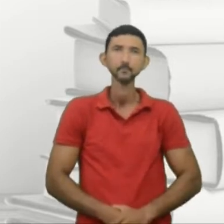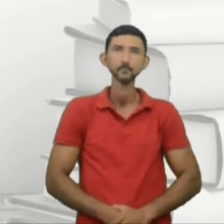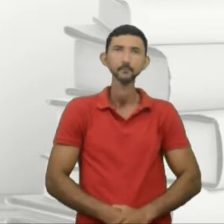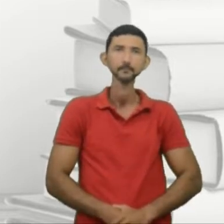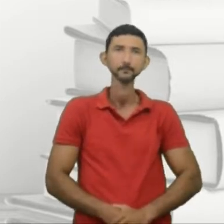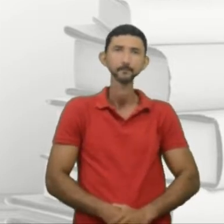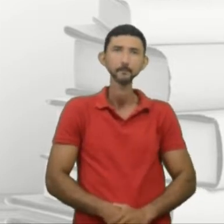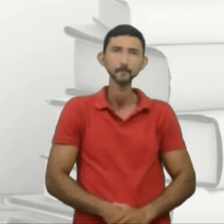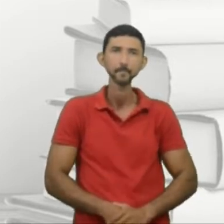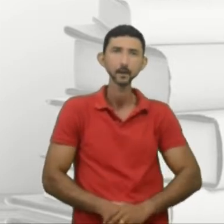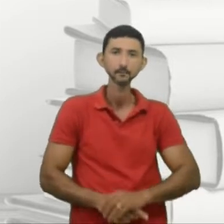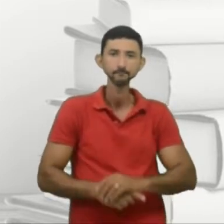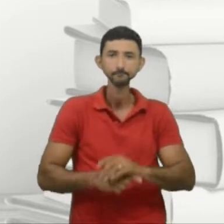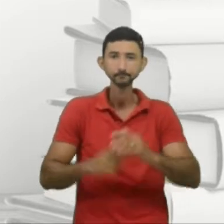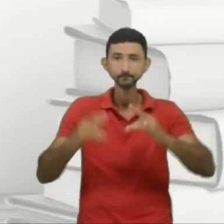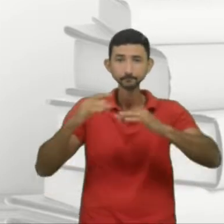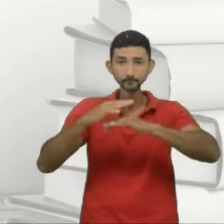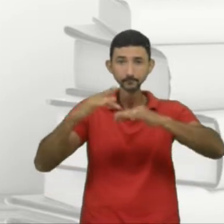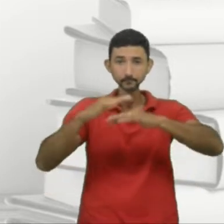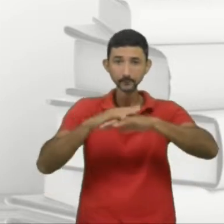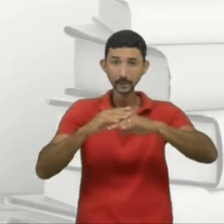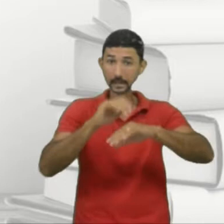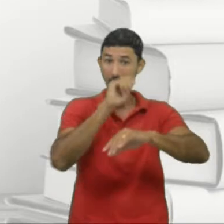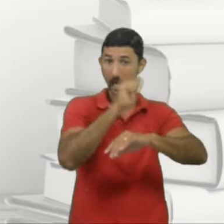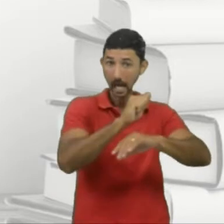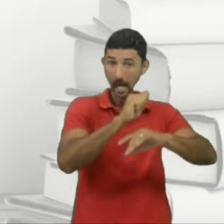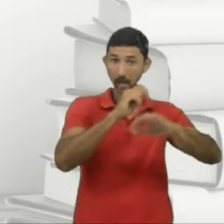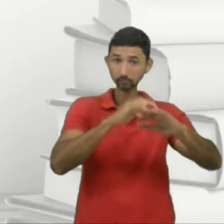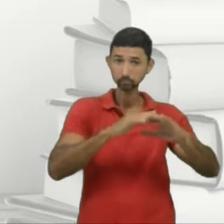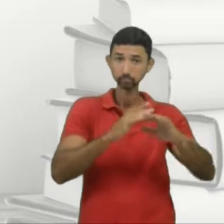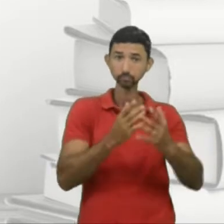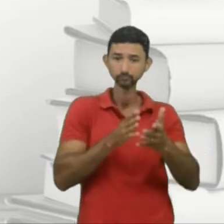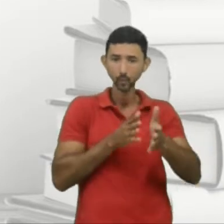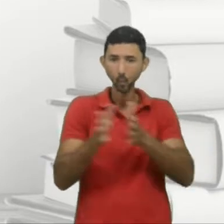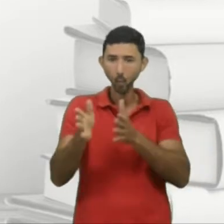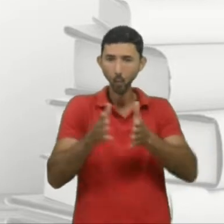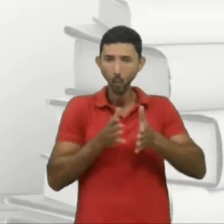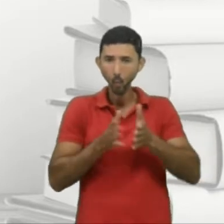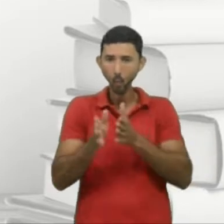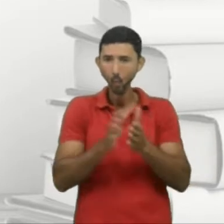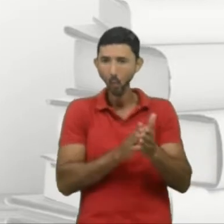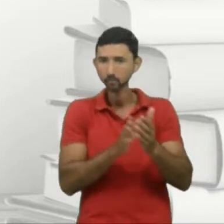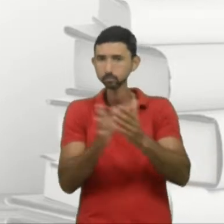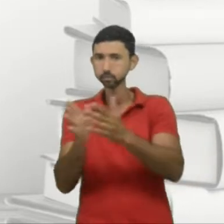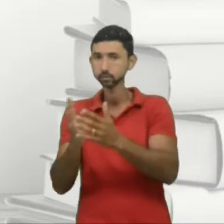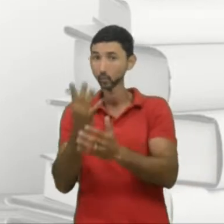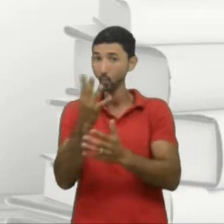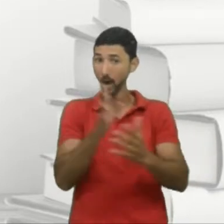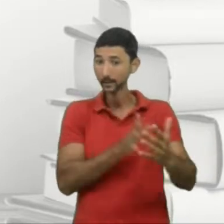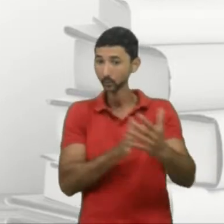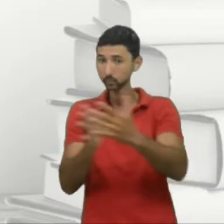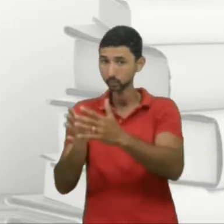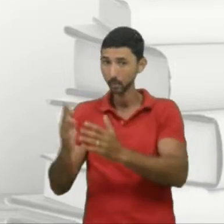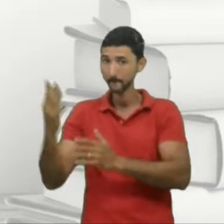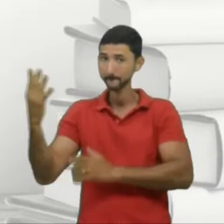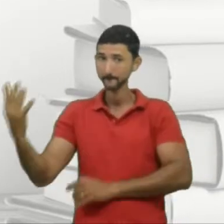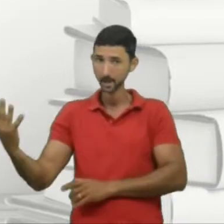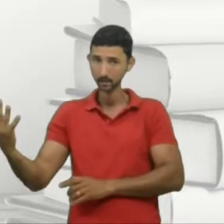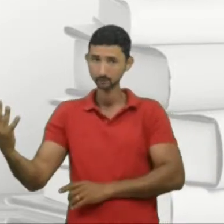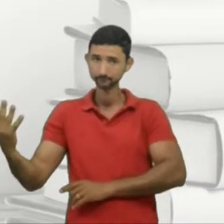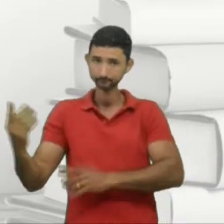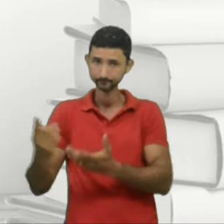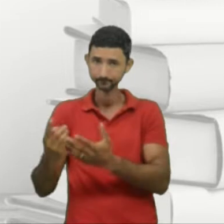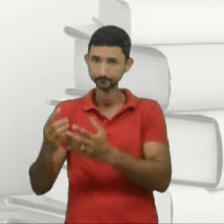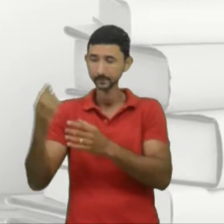1. De uma cidade A, saem 4 rodovias para a cidade B. E de B, partem